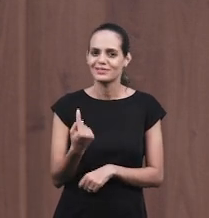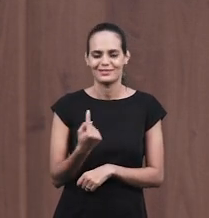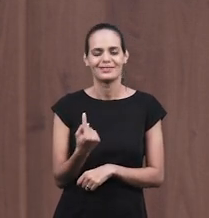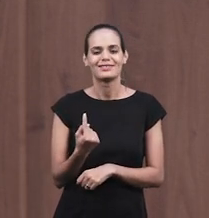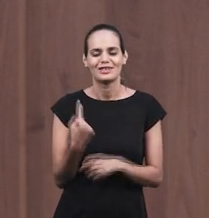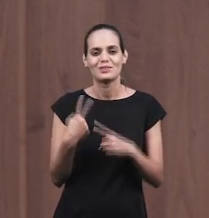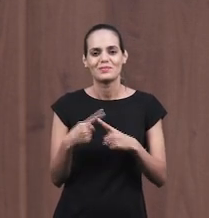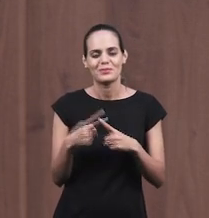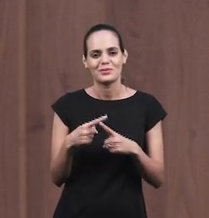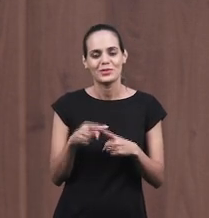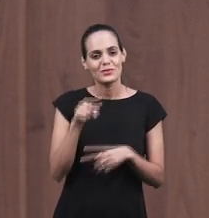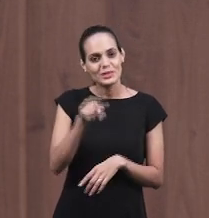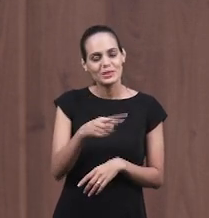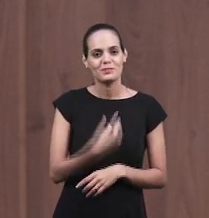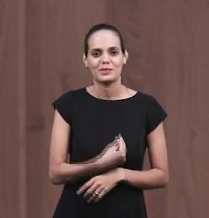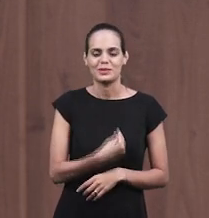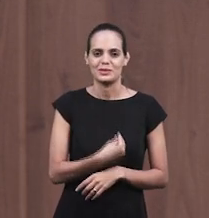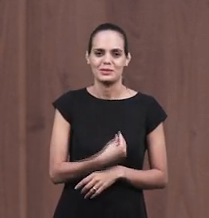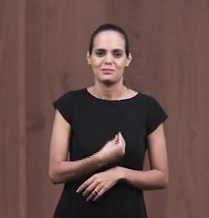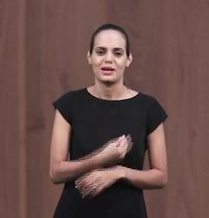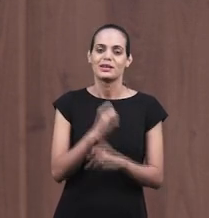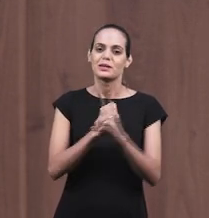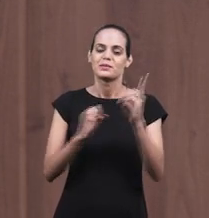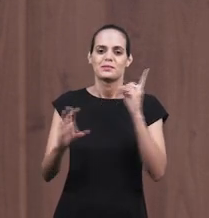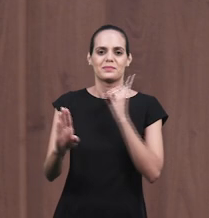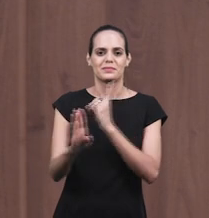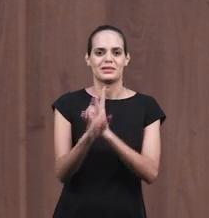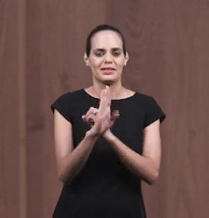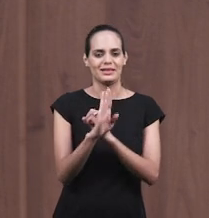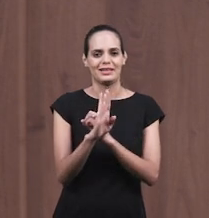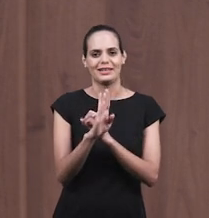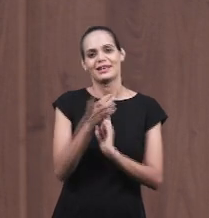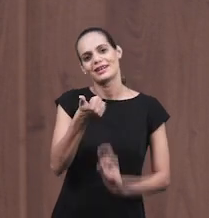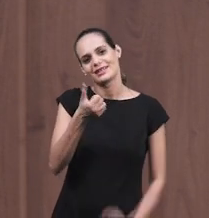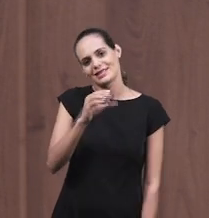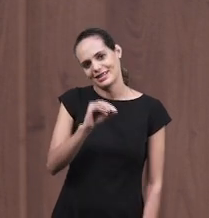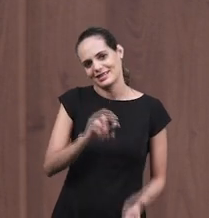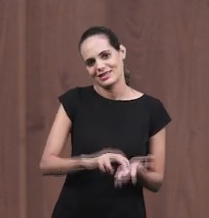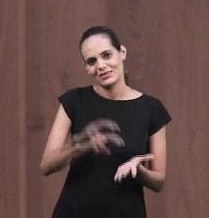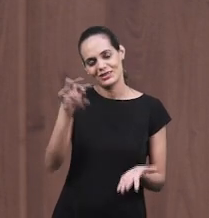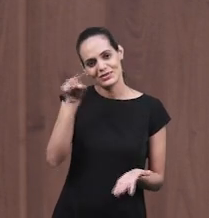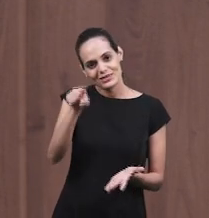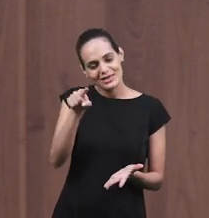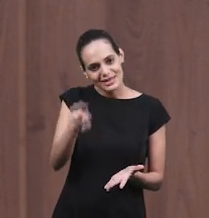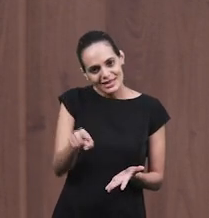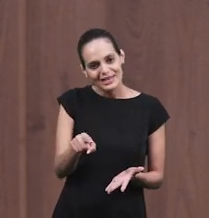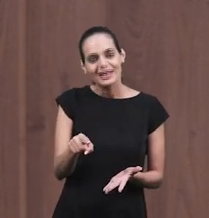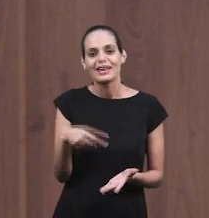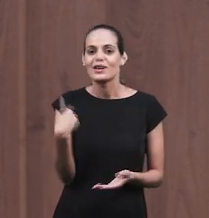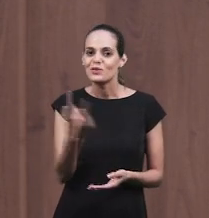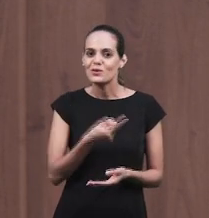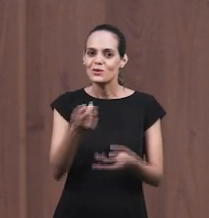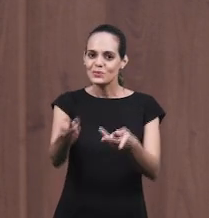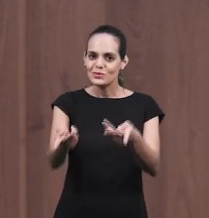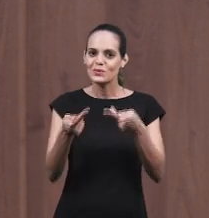YouTube, para você ter agora, daqui a pouco, participar conosco da Escola Bíblica Dominical às